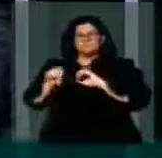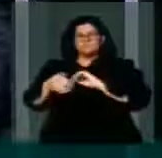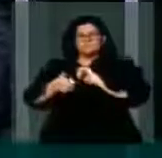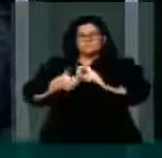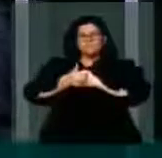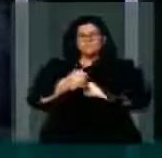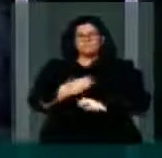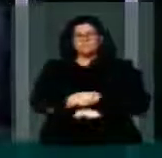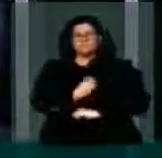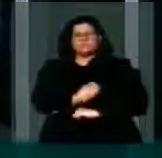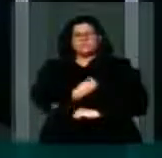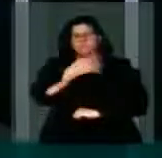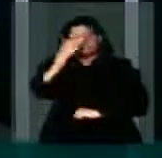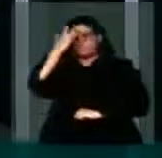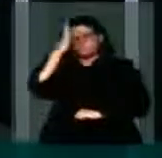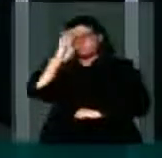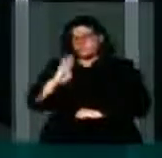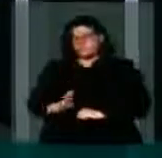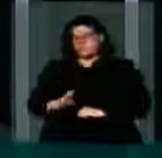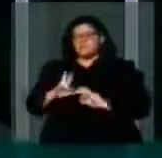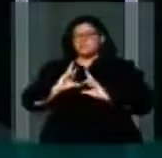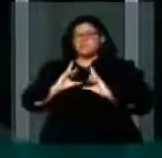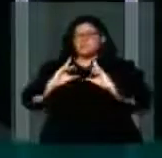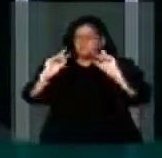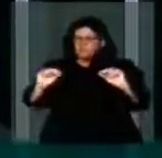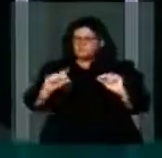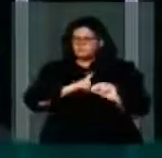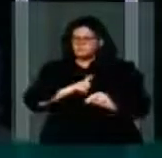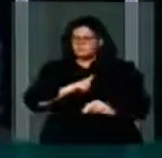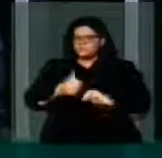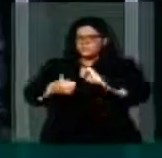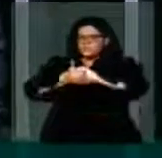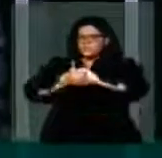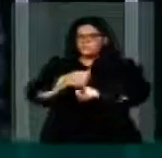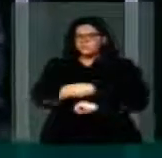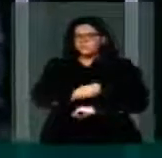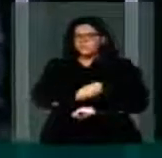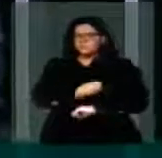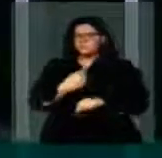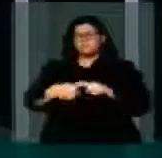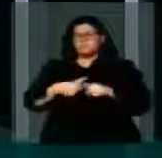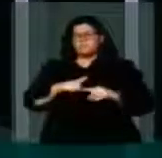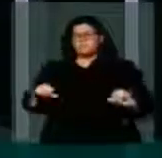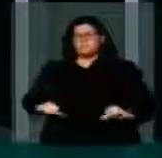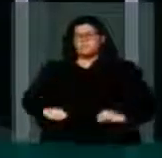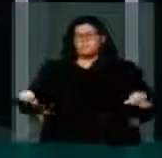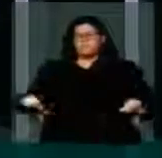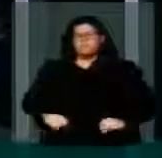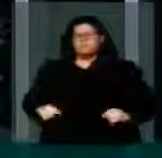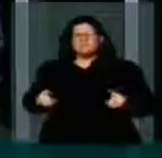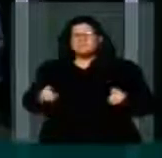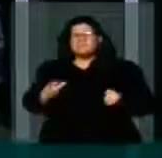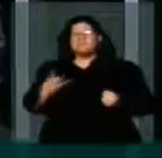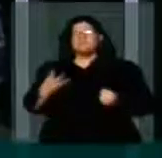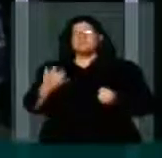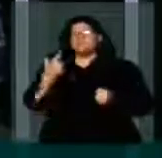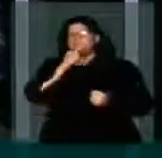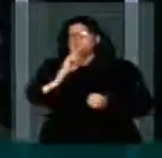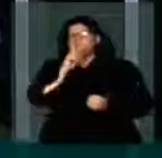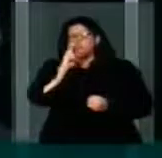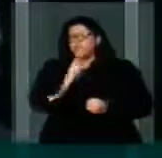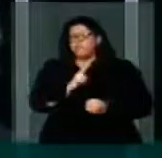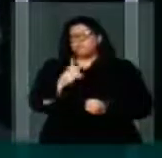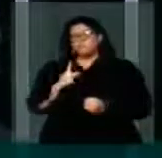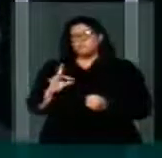vida. O brasileiro merece ter qualidade de vida. Esse brasileiro que tem sofrido tanto, que não consegue ver o seu filho